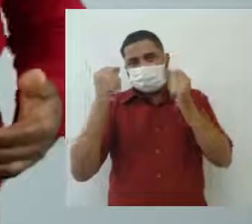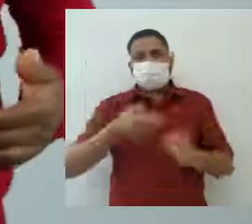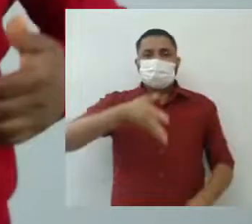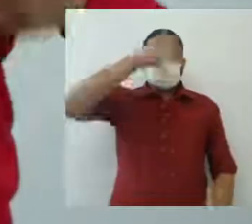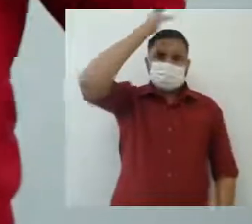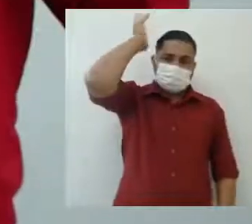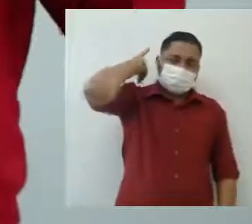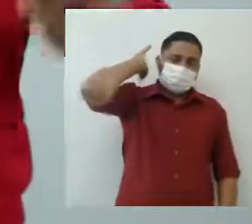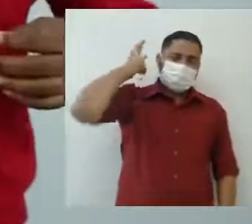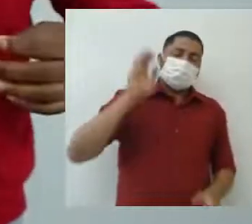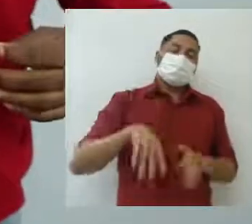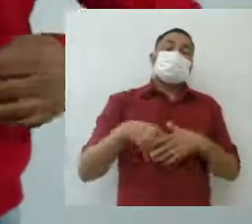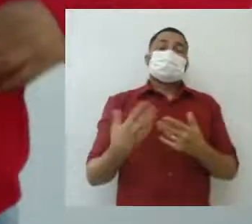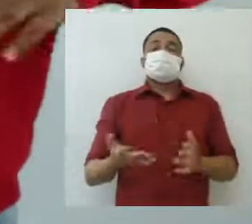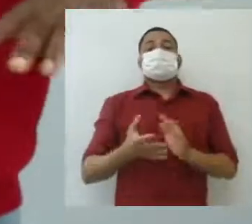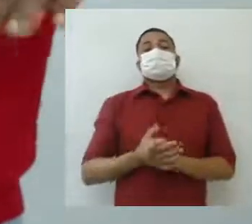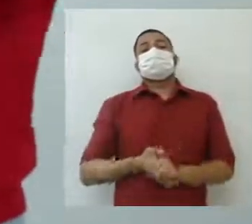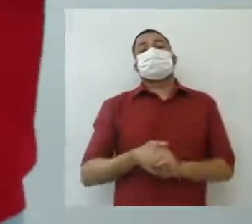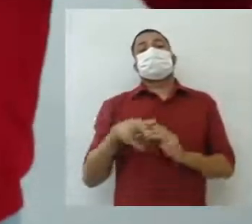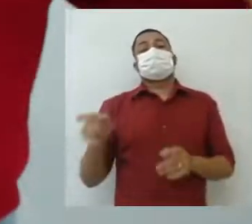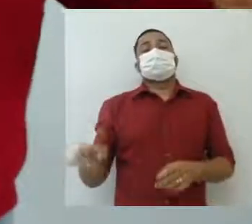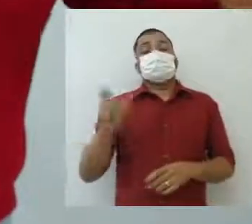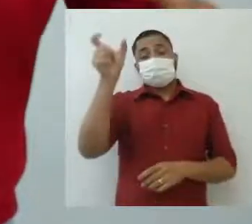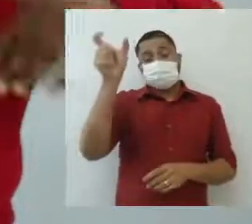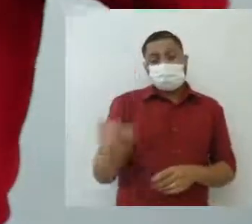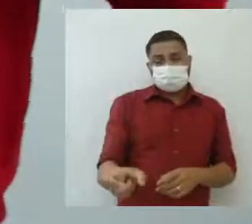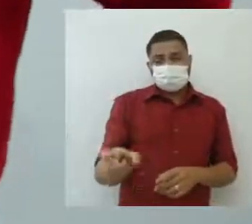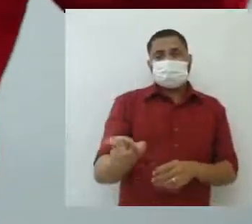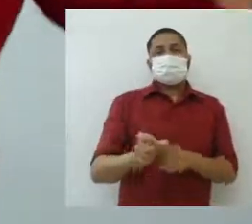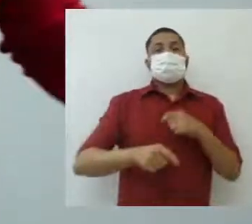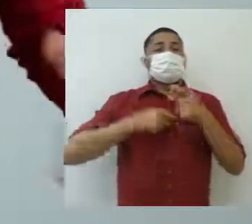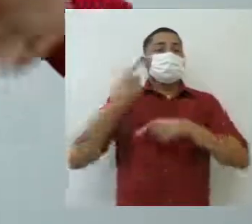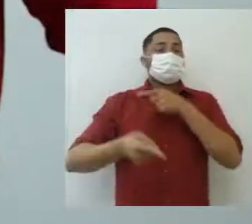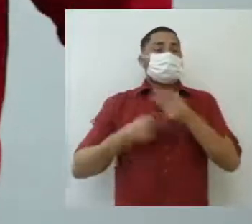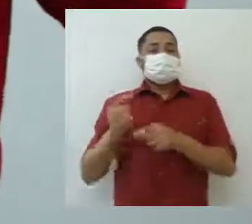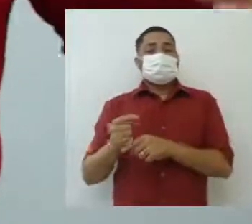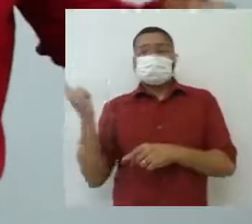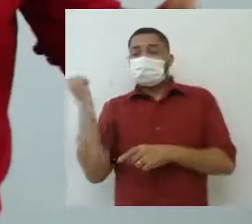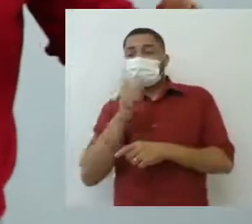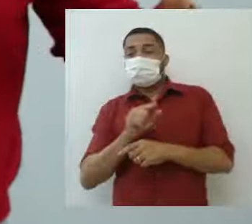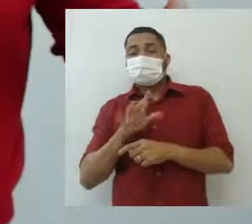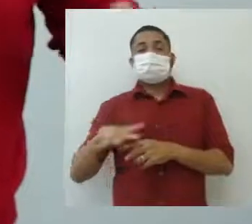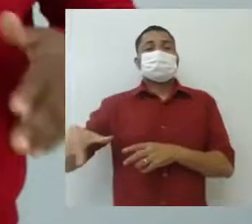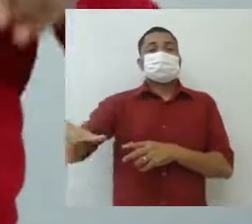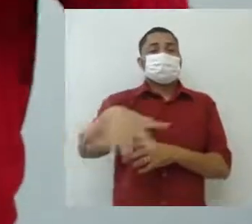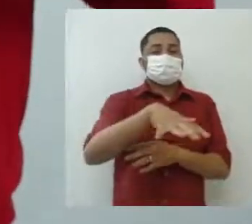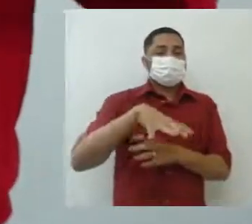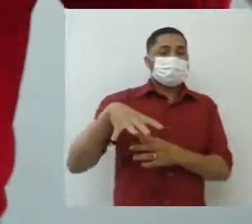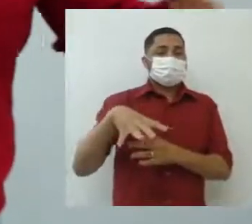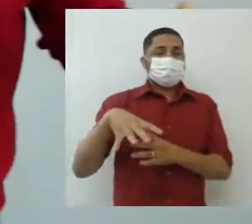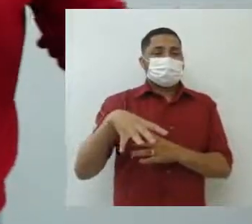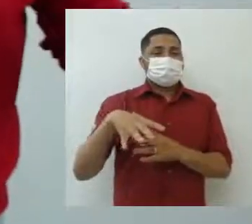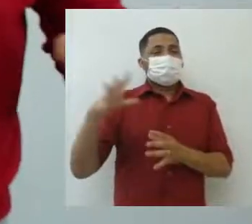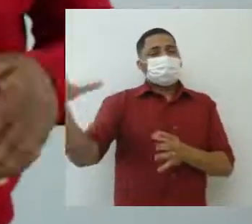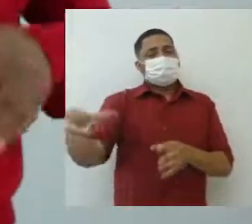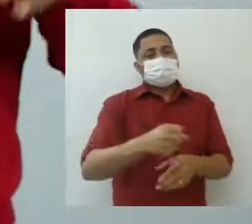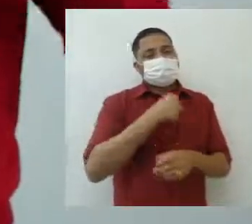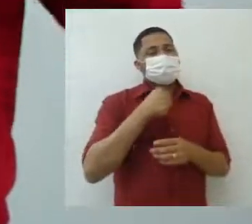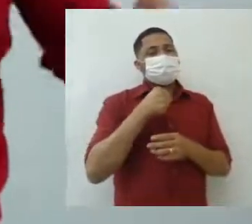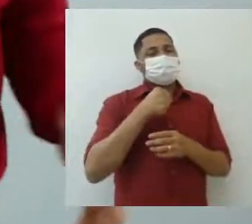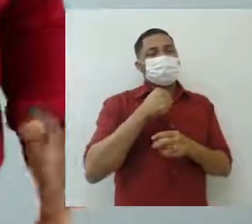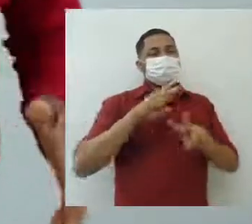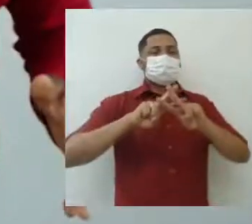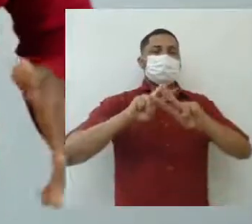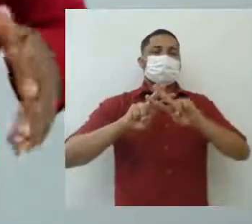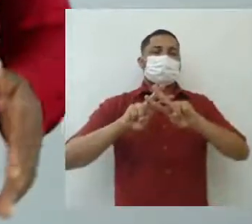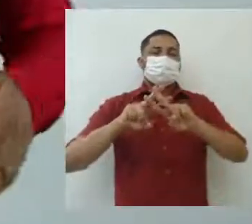né? Então, na realidade, o indivíduo, ele, após ser dominado a sua civilização, ele era capturado e feito